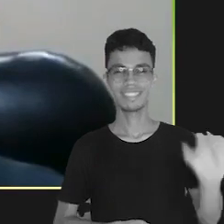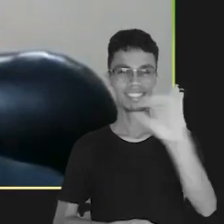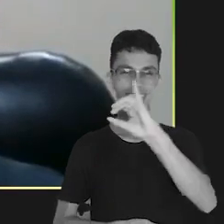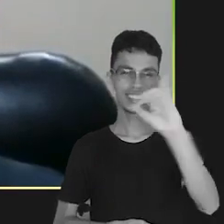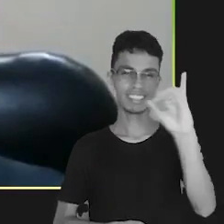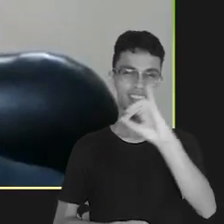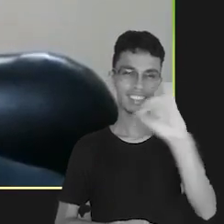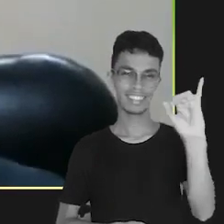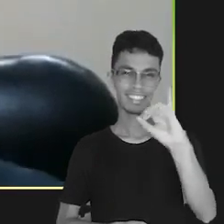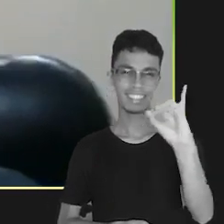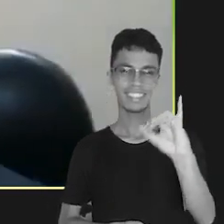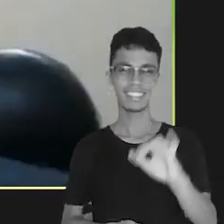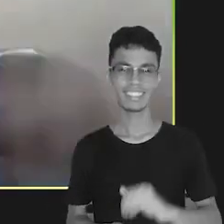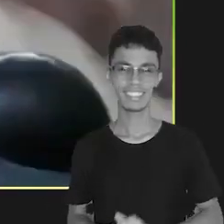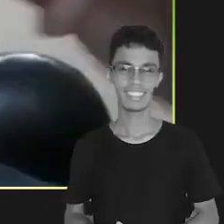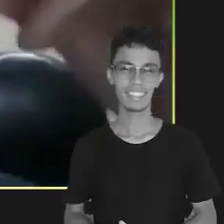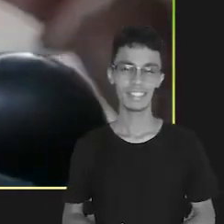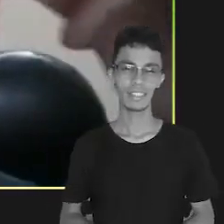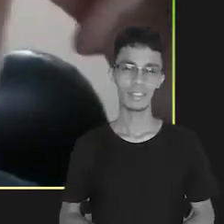Olá,